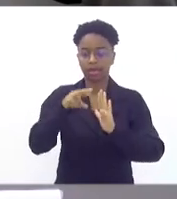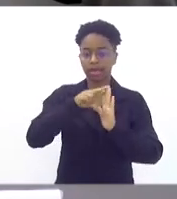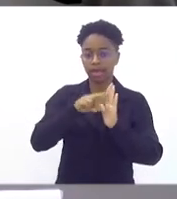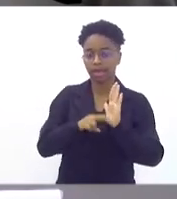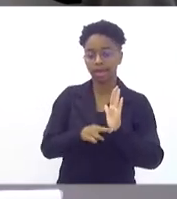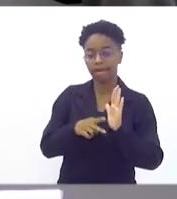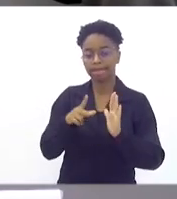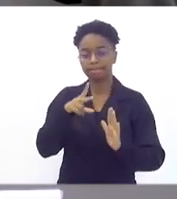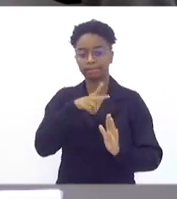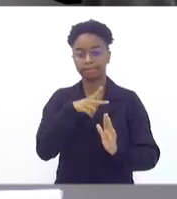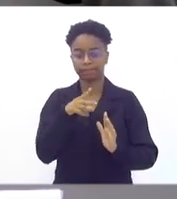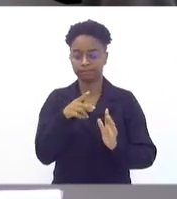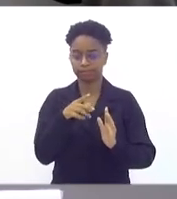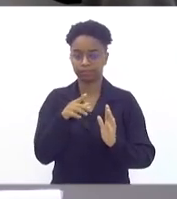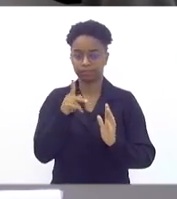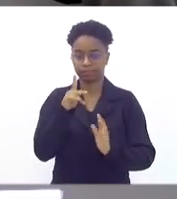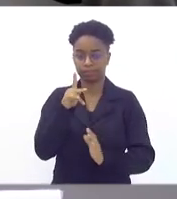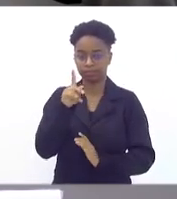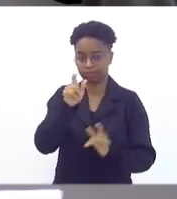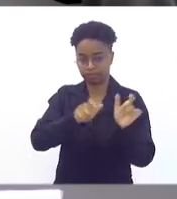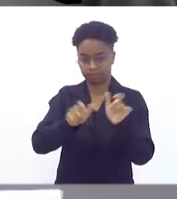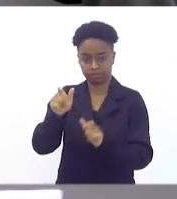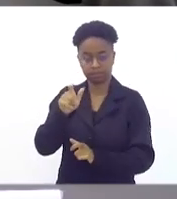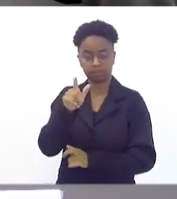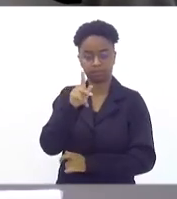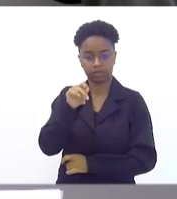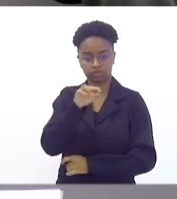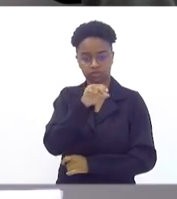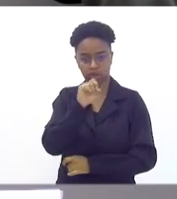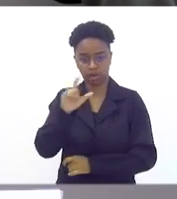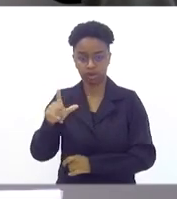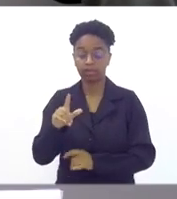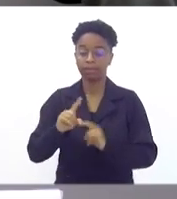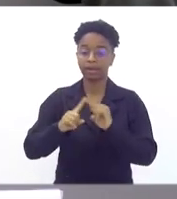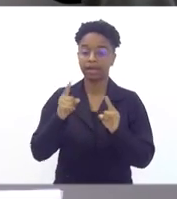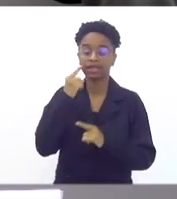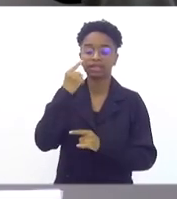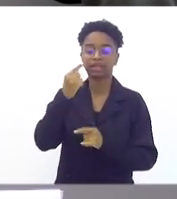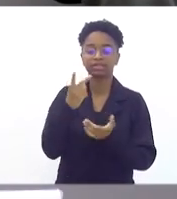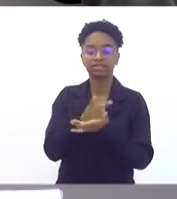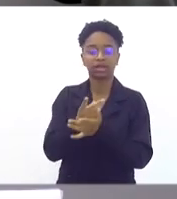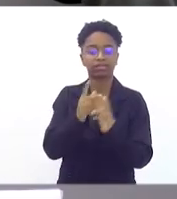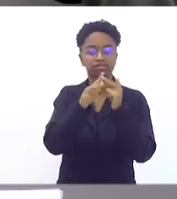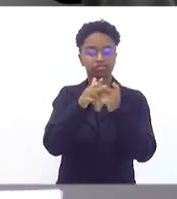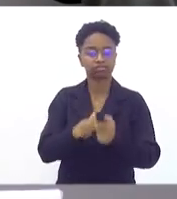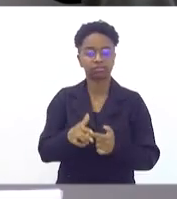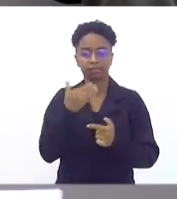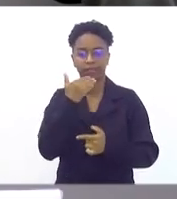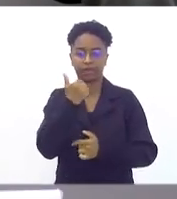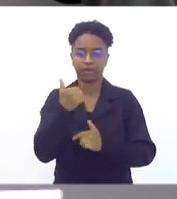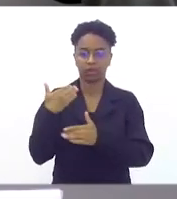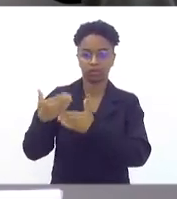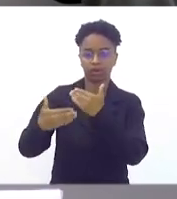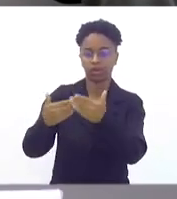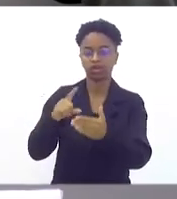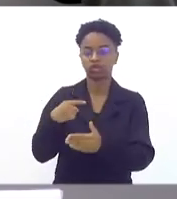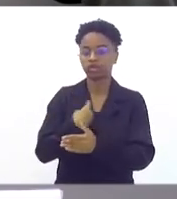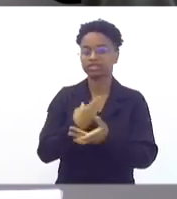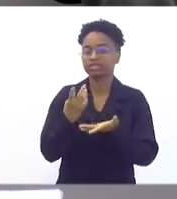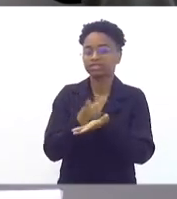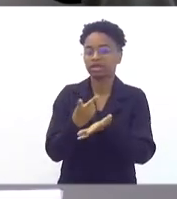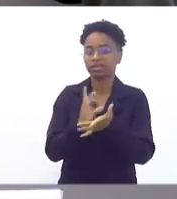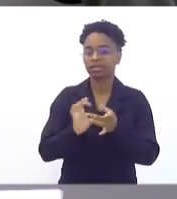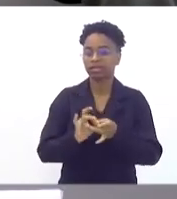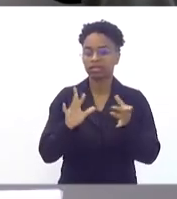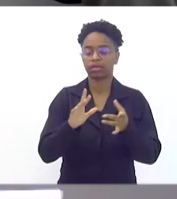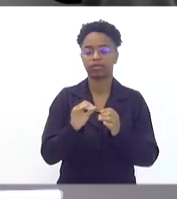pessoal e a ideia é a gente aprimorar isso cada vez mais a gente vai estar sempre à disposição é buscando trazer dados